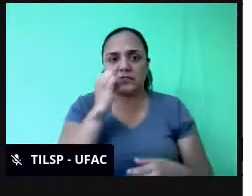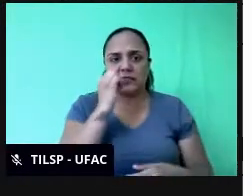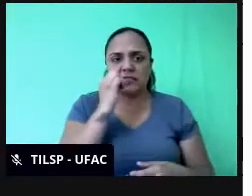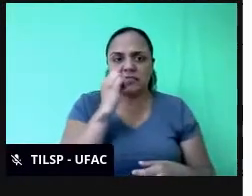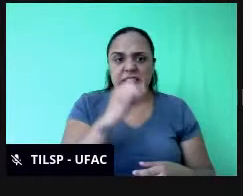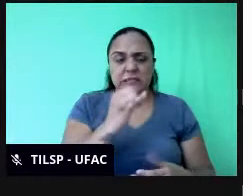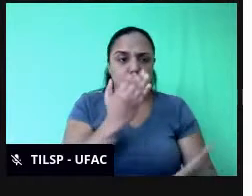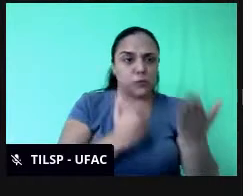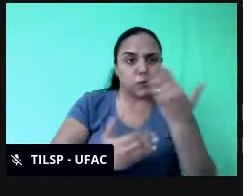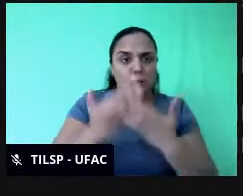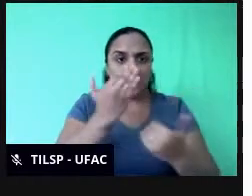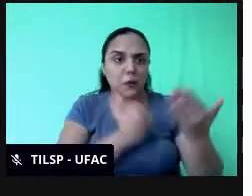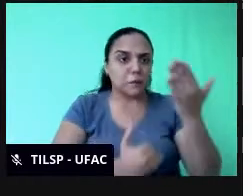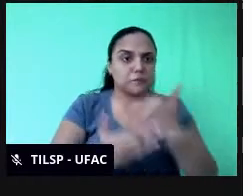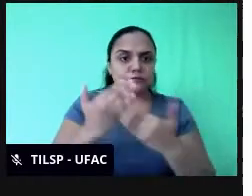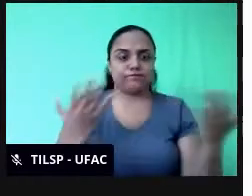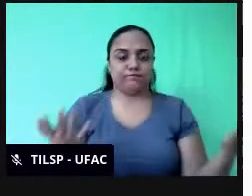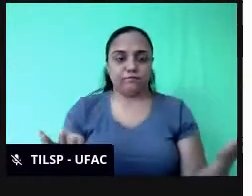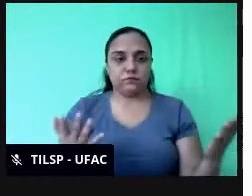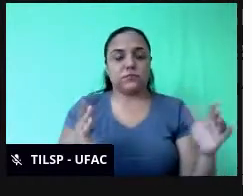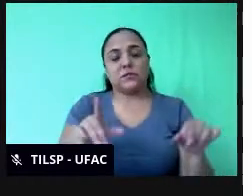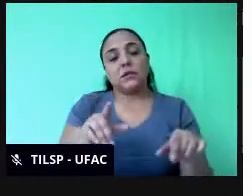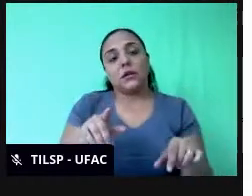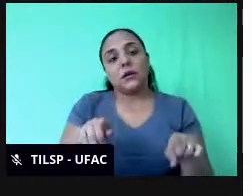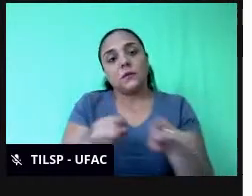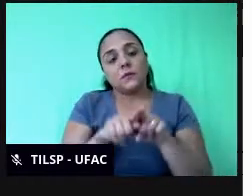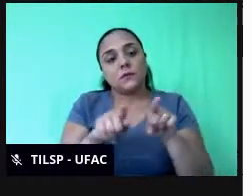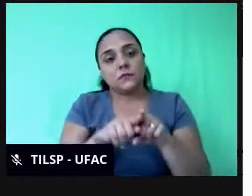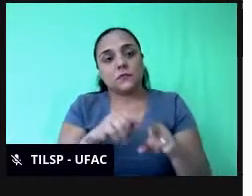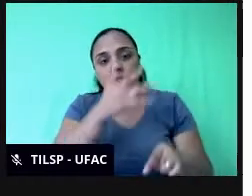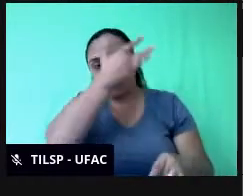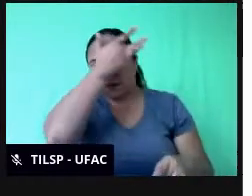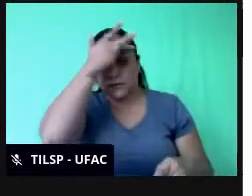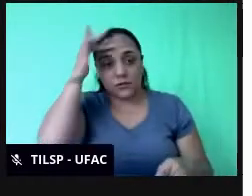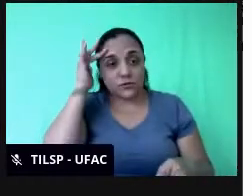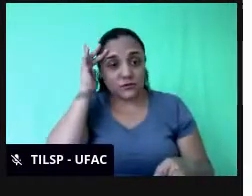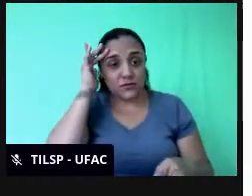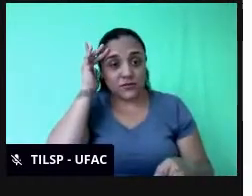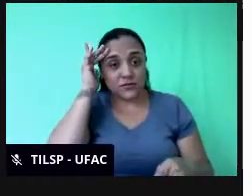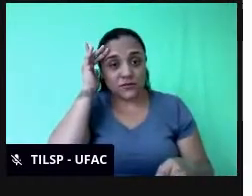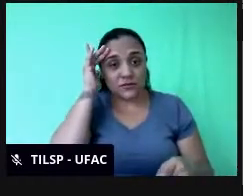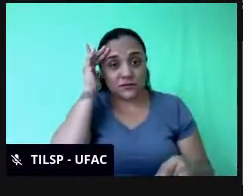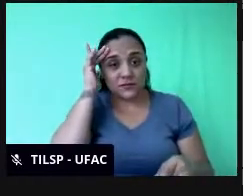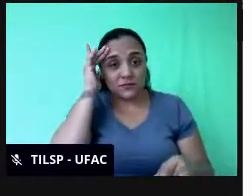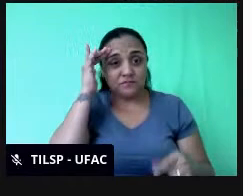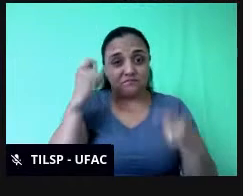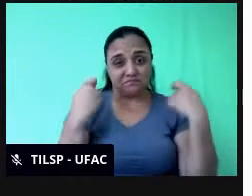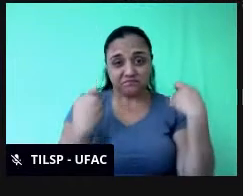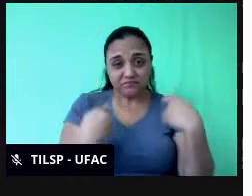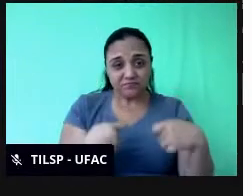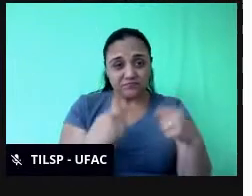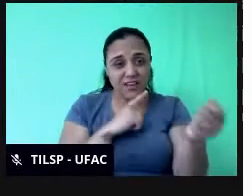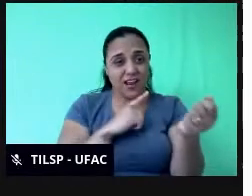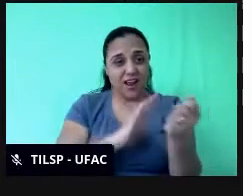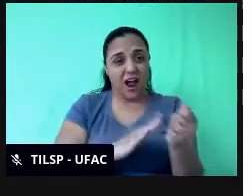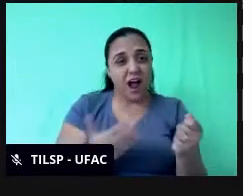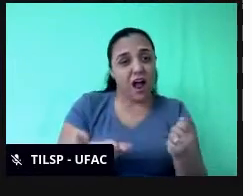de calorias, que ocorre principalmente em pessoas com necessidades energéticas muito altas,